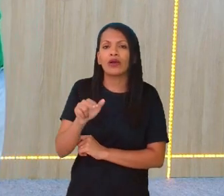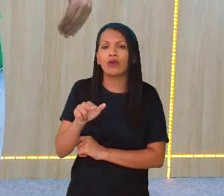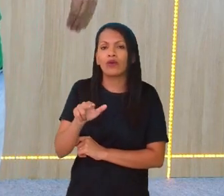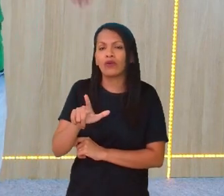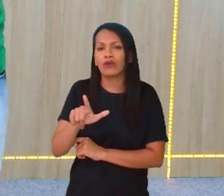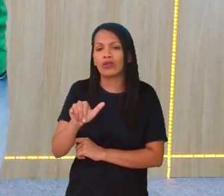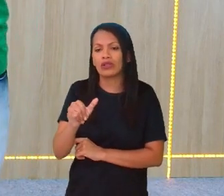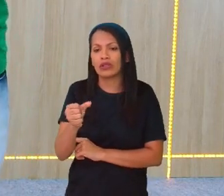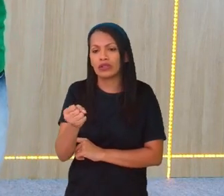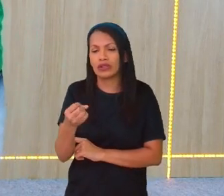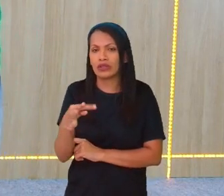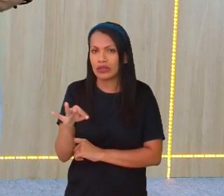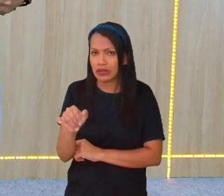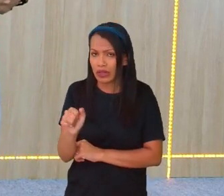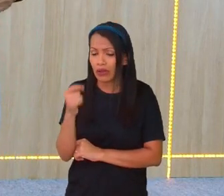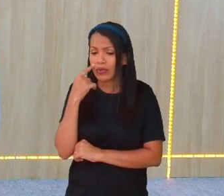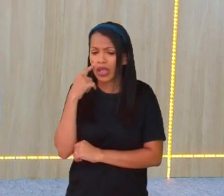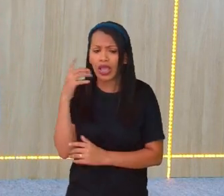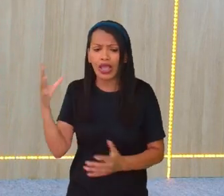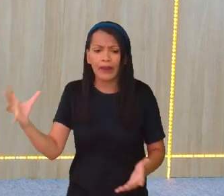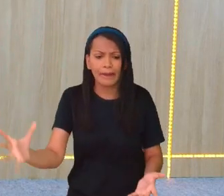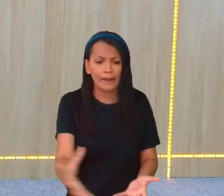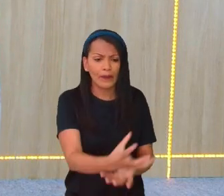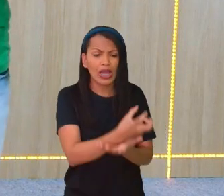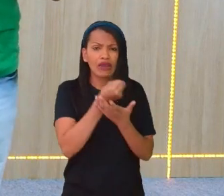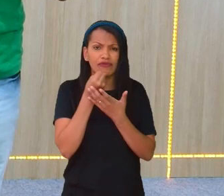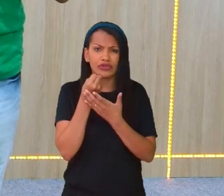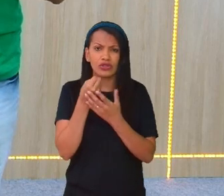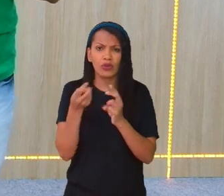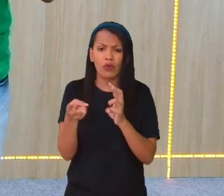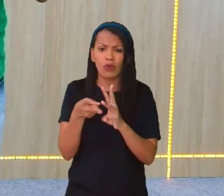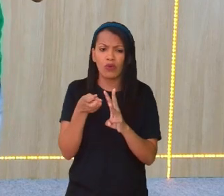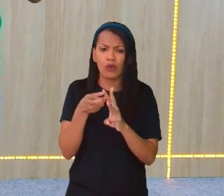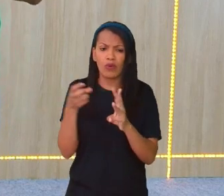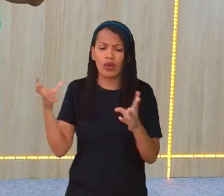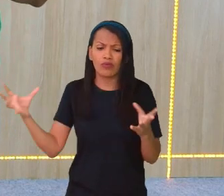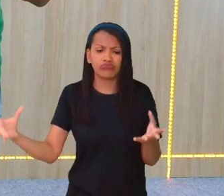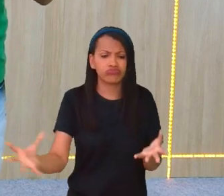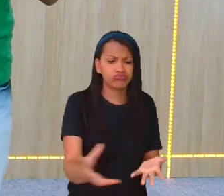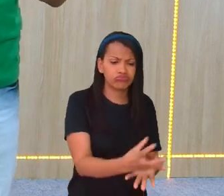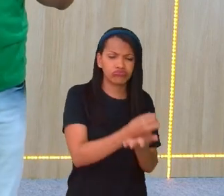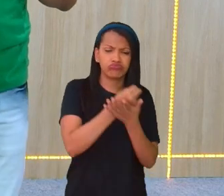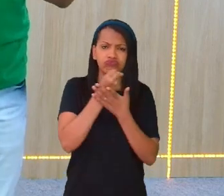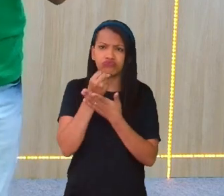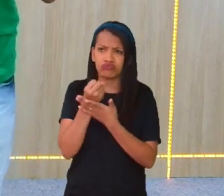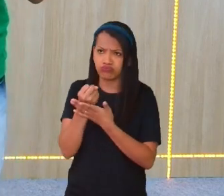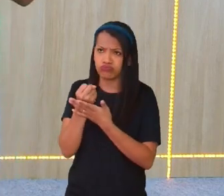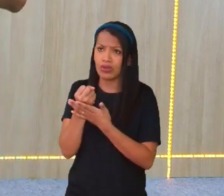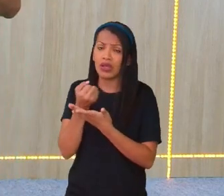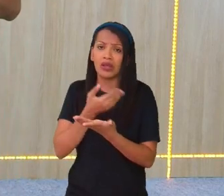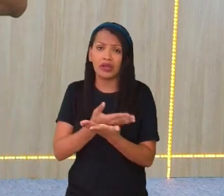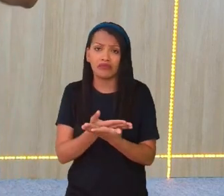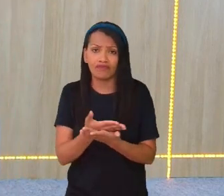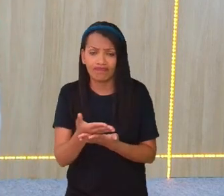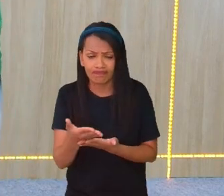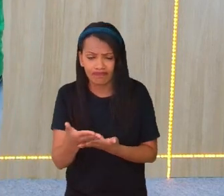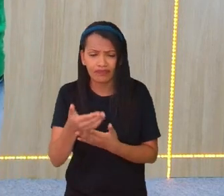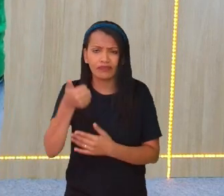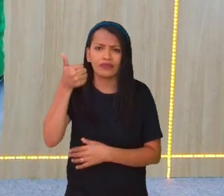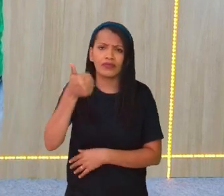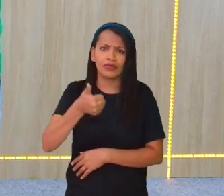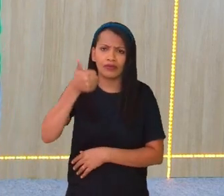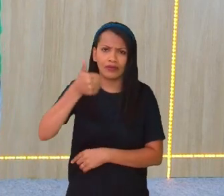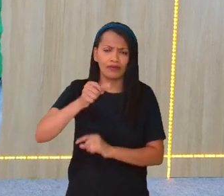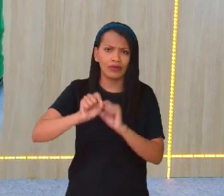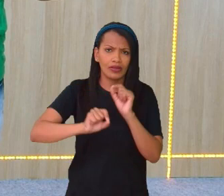capturavam os índios para vender como escravo. Só que o índio, gente, vivia no modo de produção primitivo ou comunal. A gente já falou